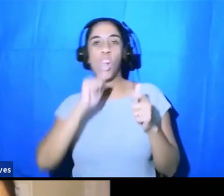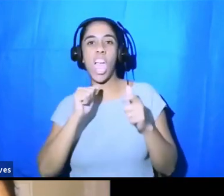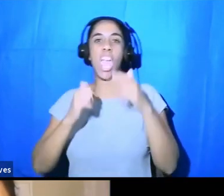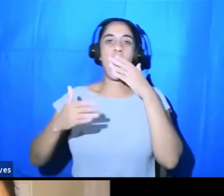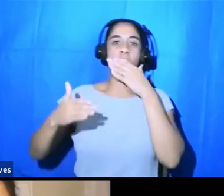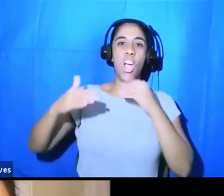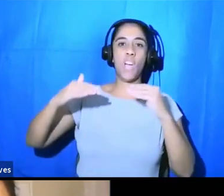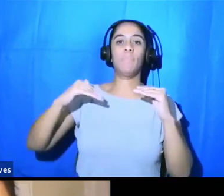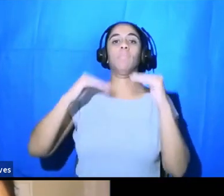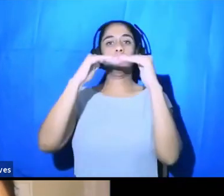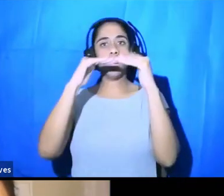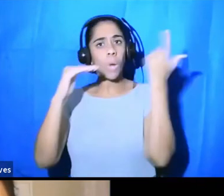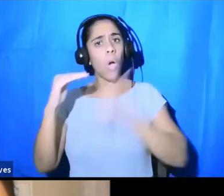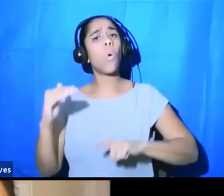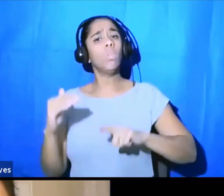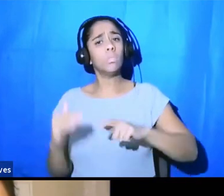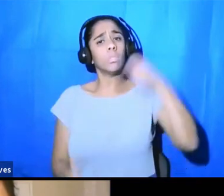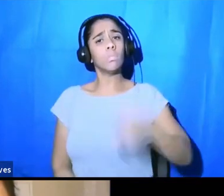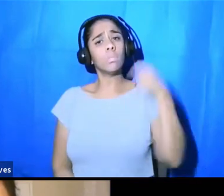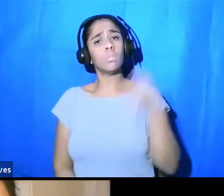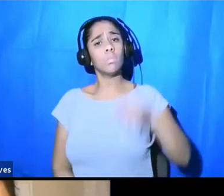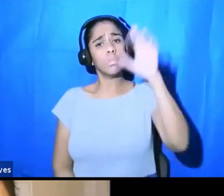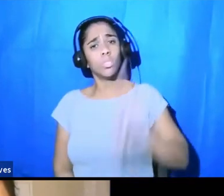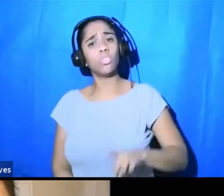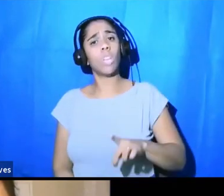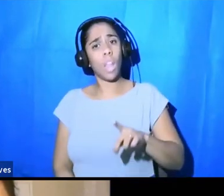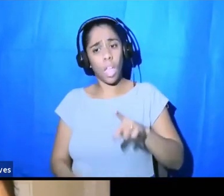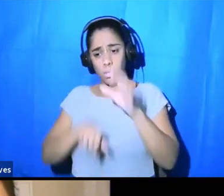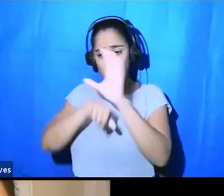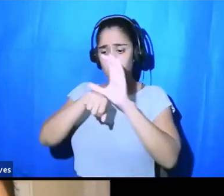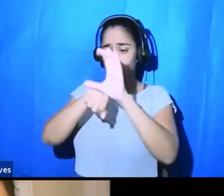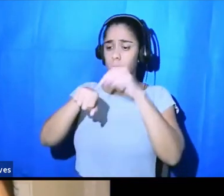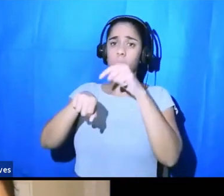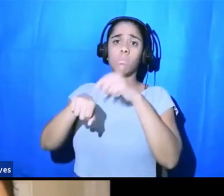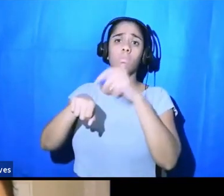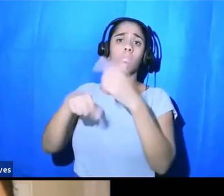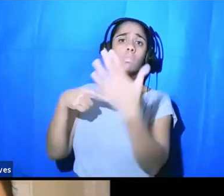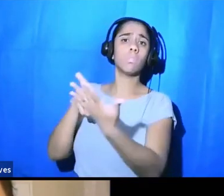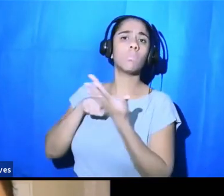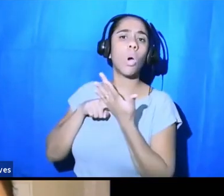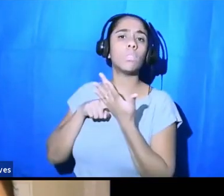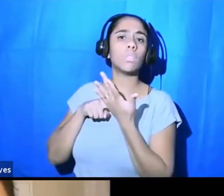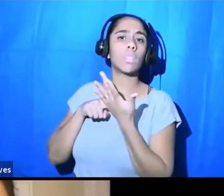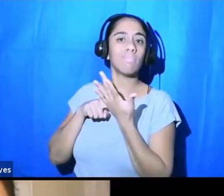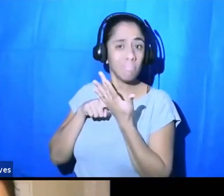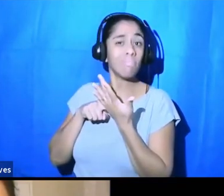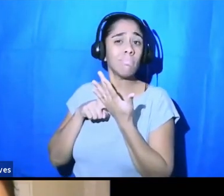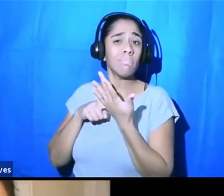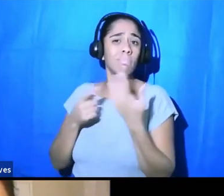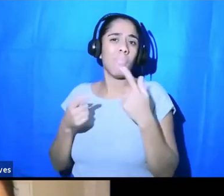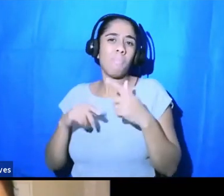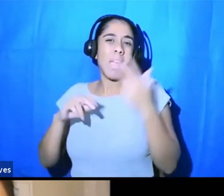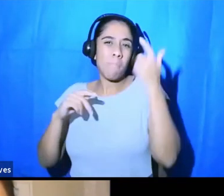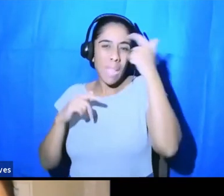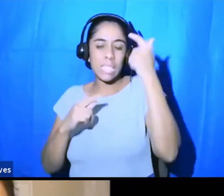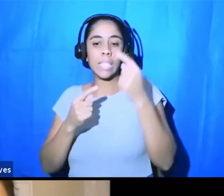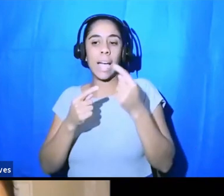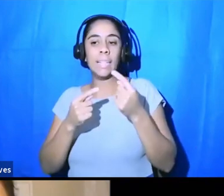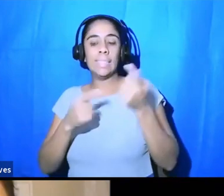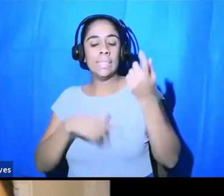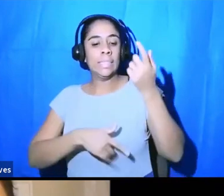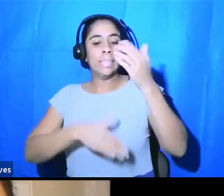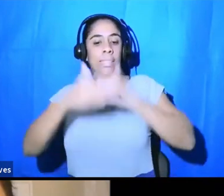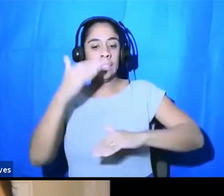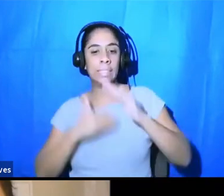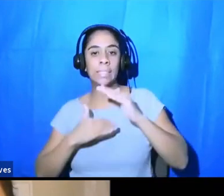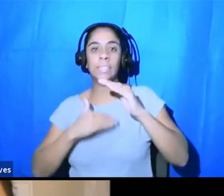sejam, de fato, garantidos na Constituição, e a gente não tenha que estar tanto, enfim, constantemente lutando contra os retrocessos, né? Mas,